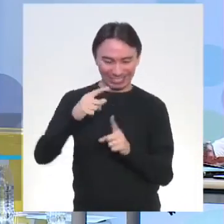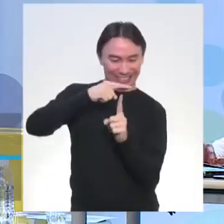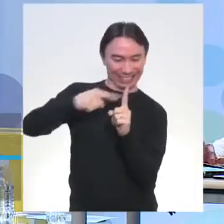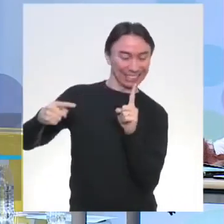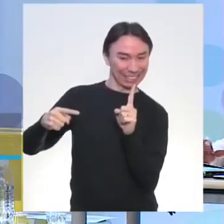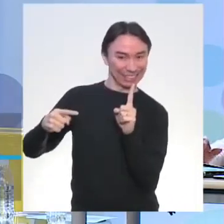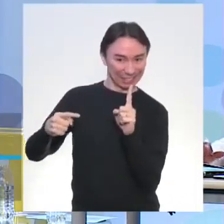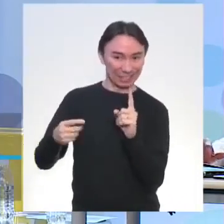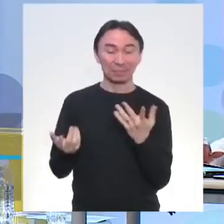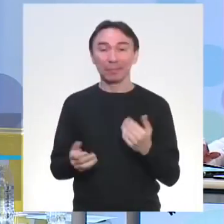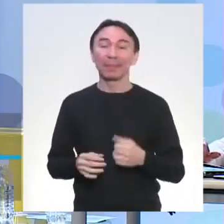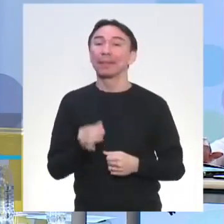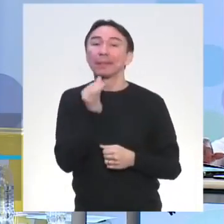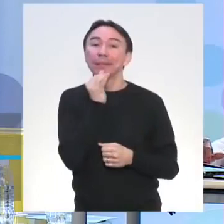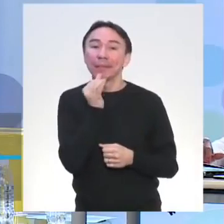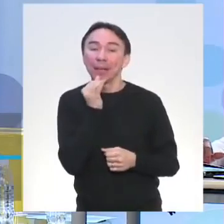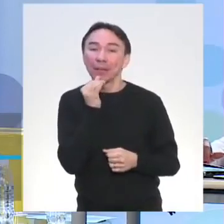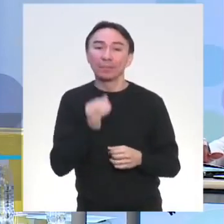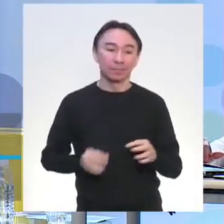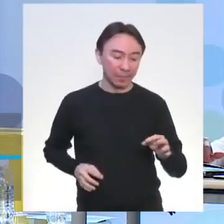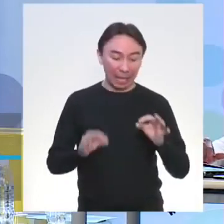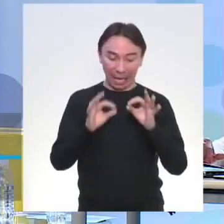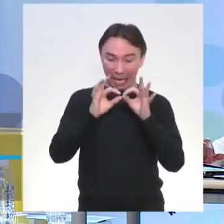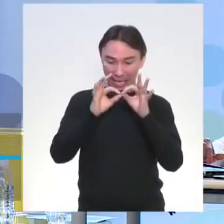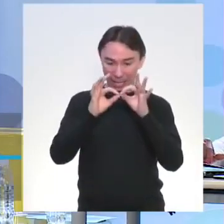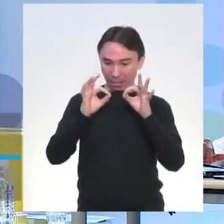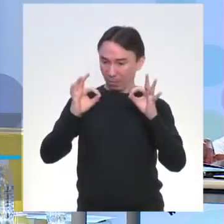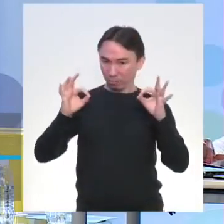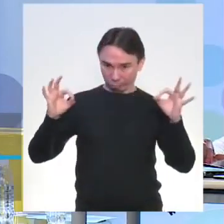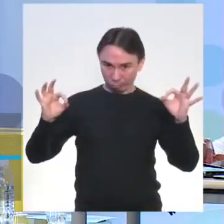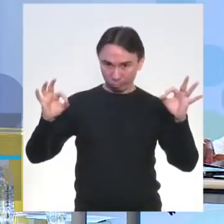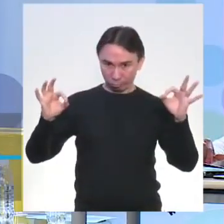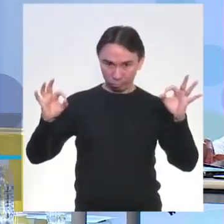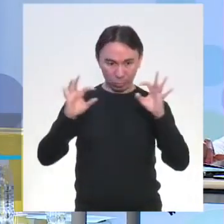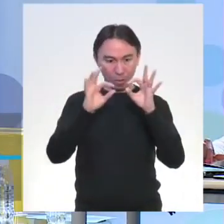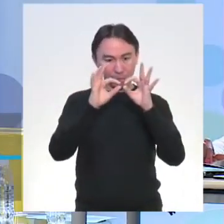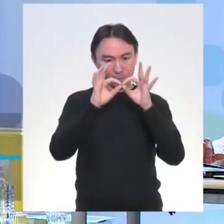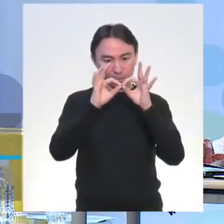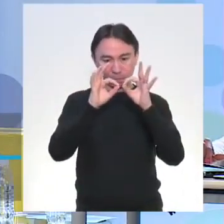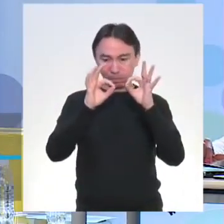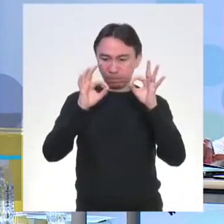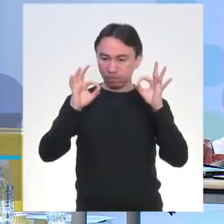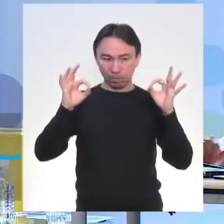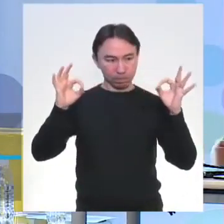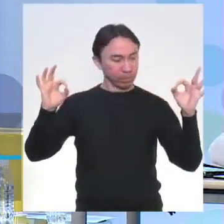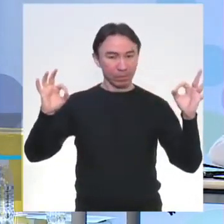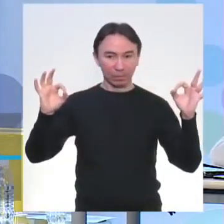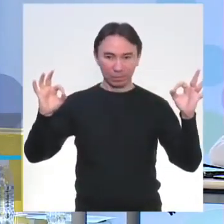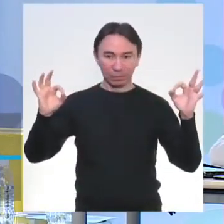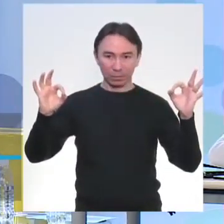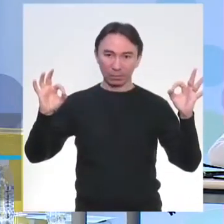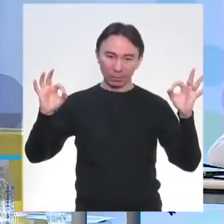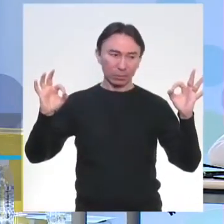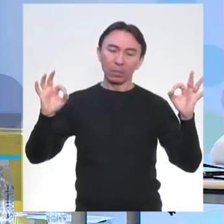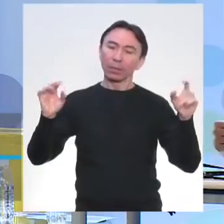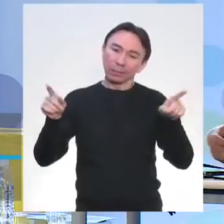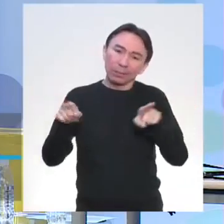reta original for horizontal, obviamente que a sua ampliação ou redução também vai ser